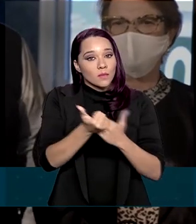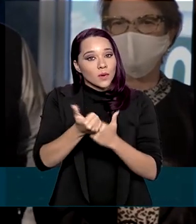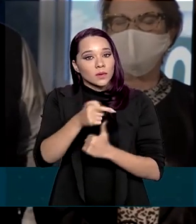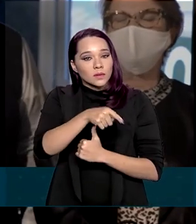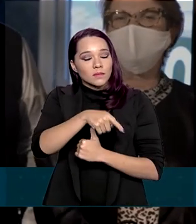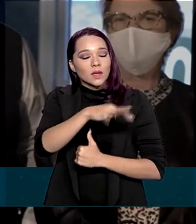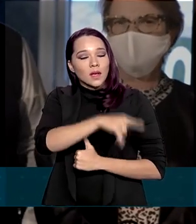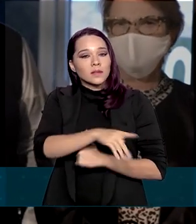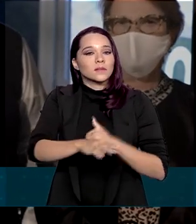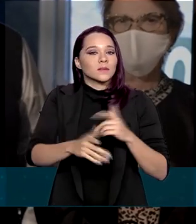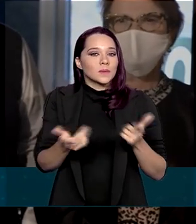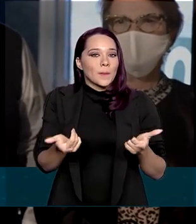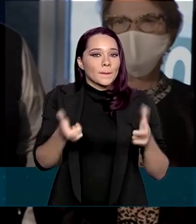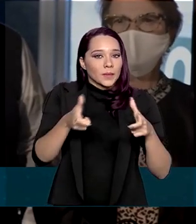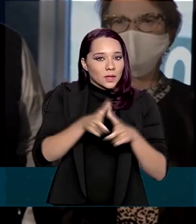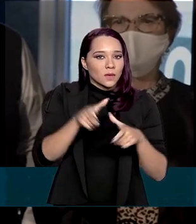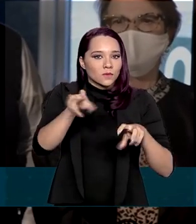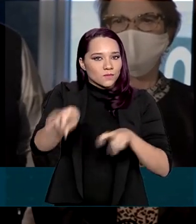também.